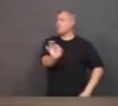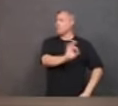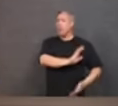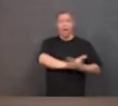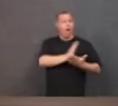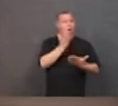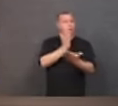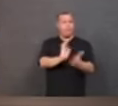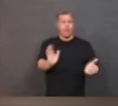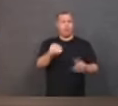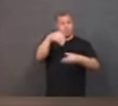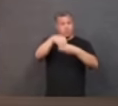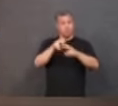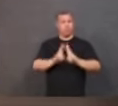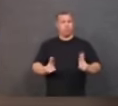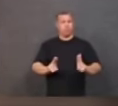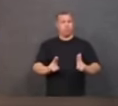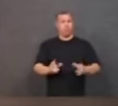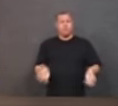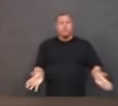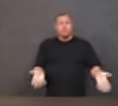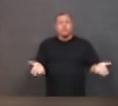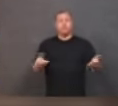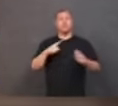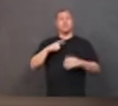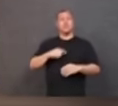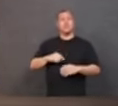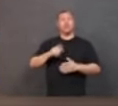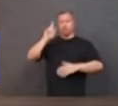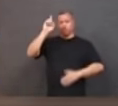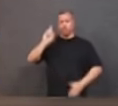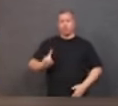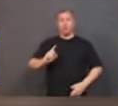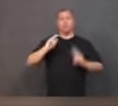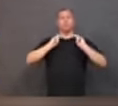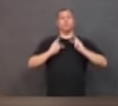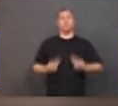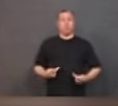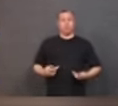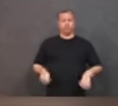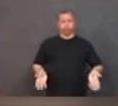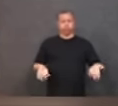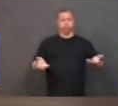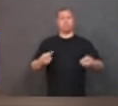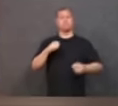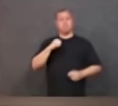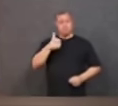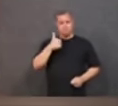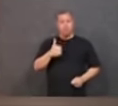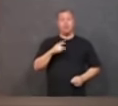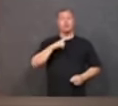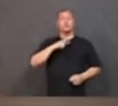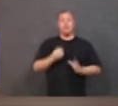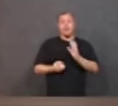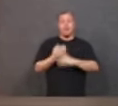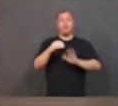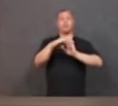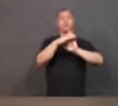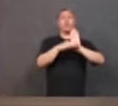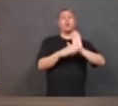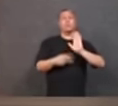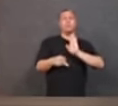institucionais em defesa dos direitos humanos e do respeito à diversidade, criar programas específicos de apoio